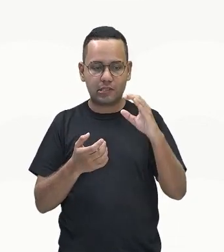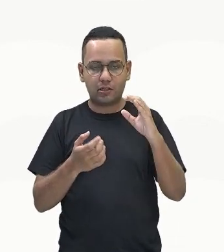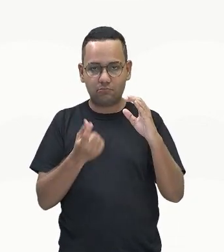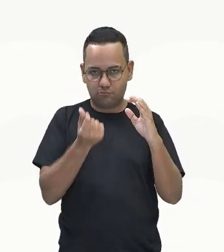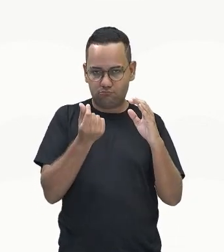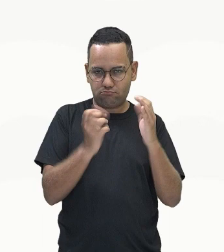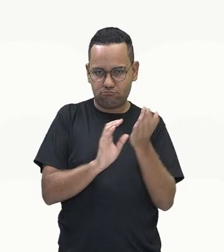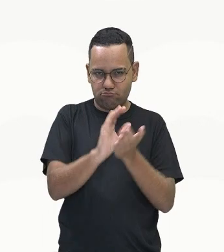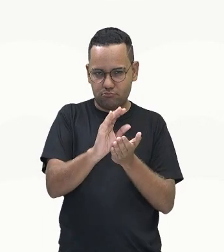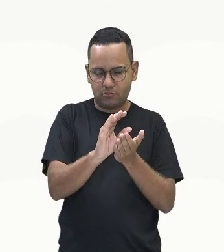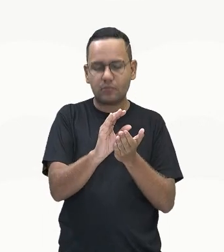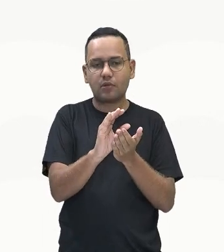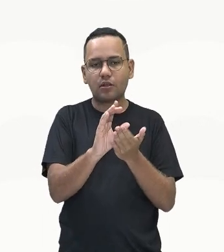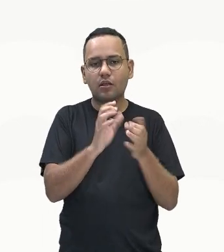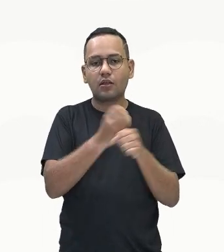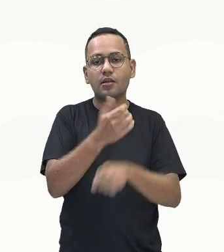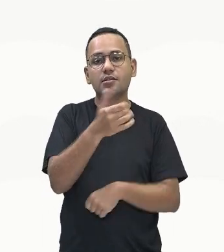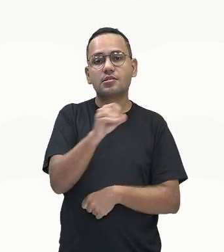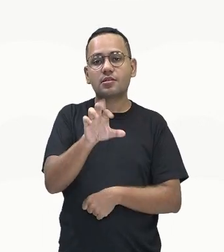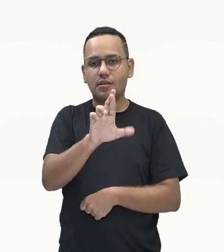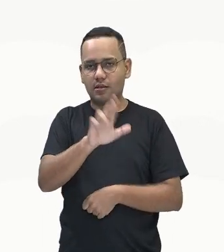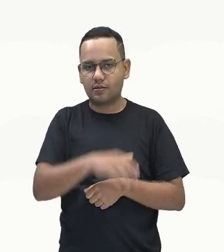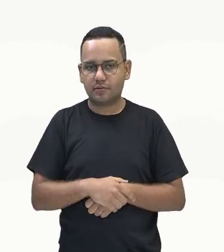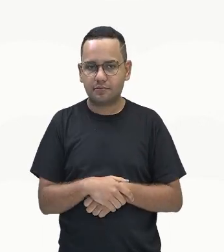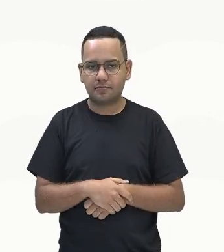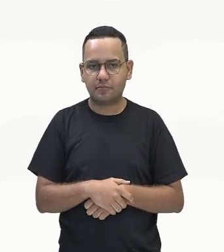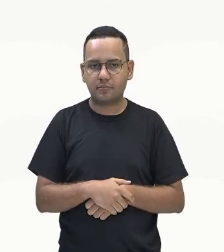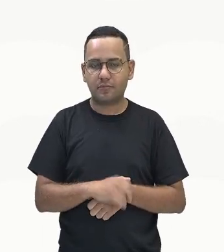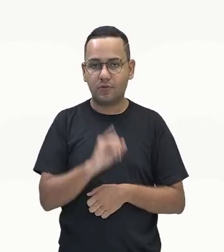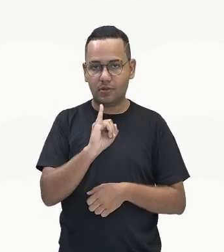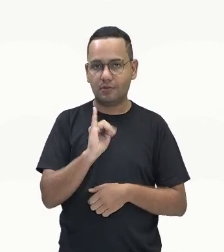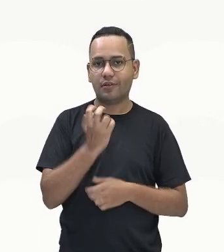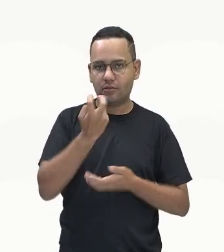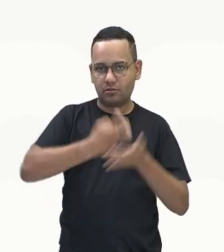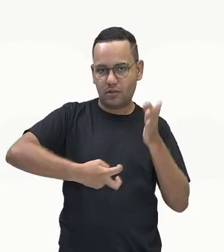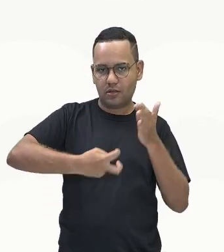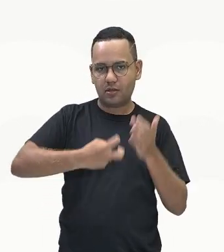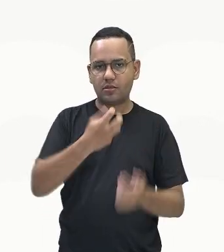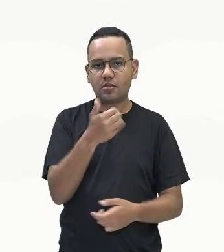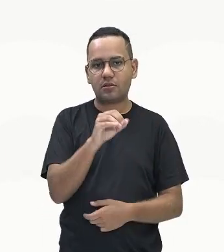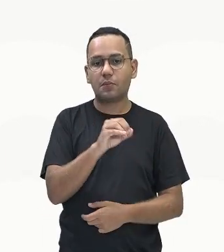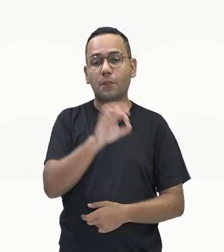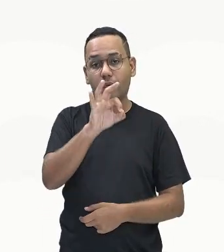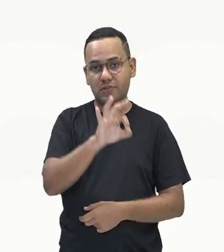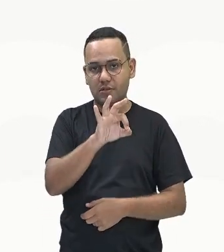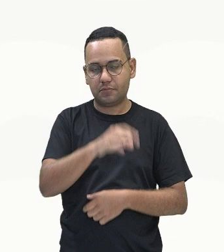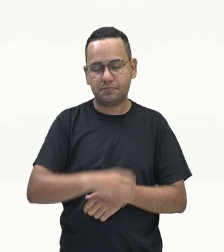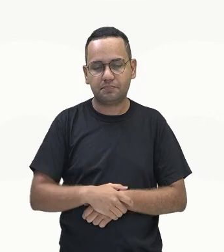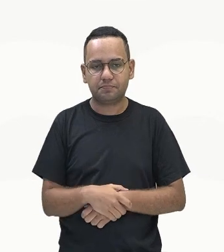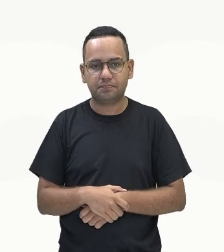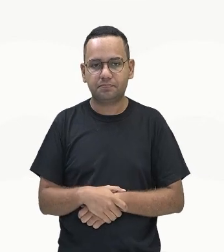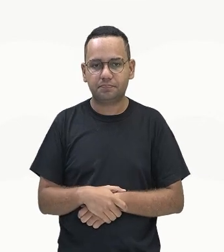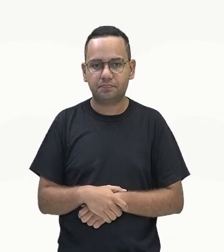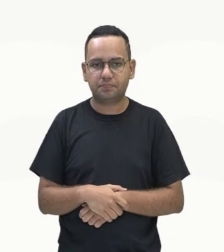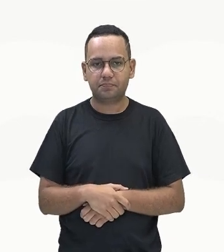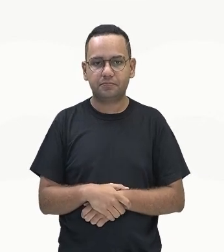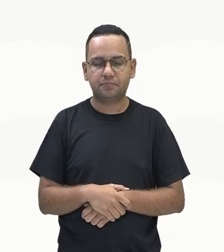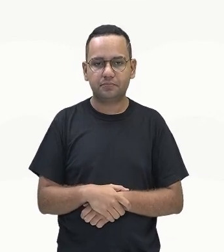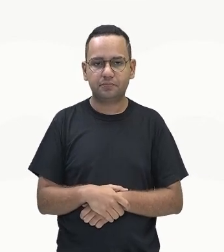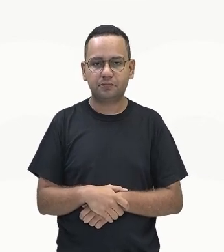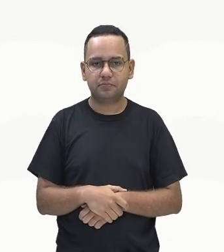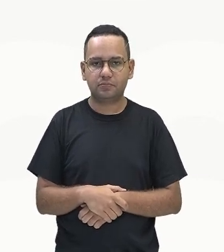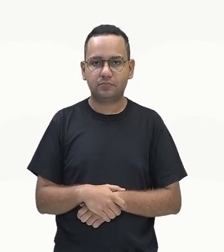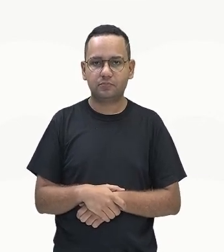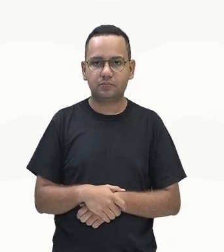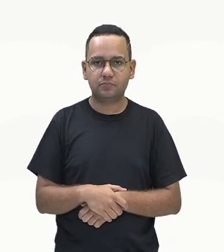R$100, ok? A uma taxa de 10%. Tudo bem? E aí vamos considerar, então, que